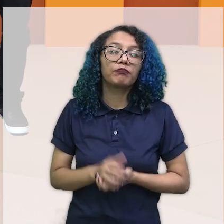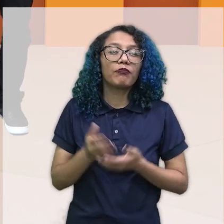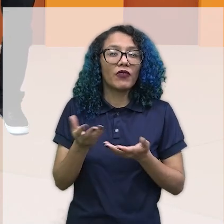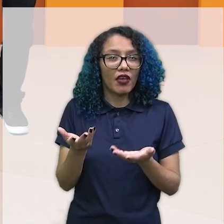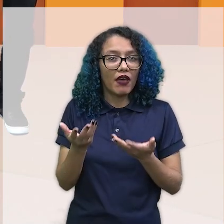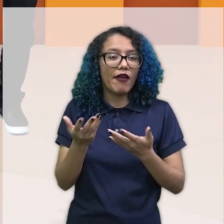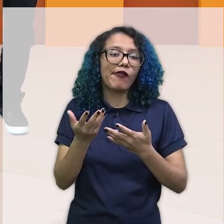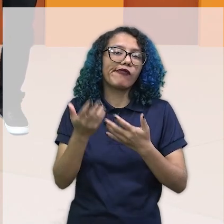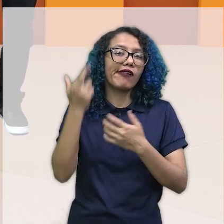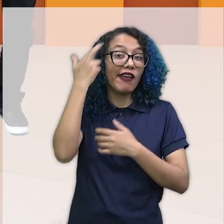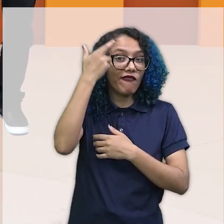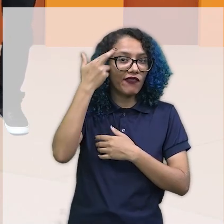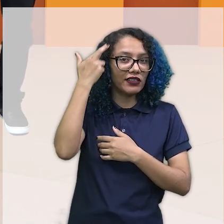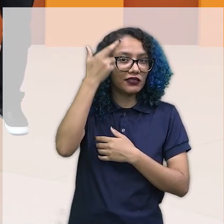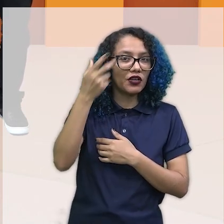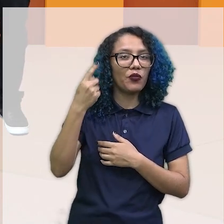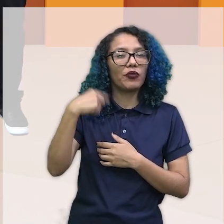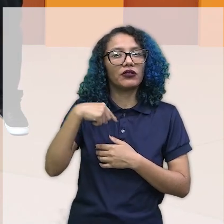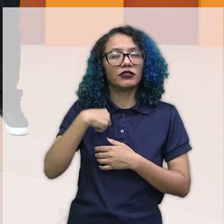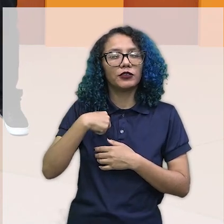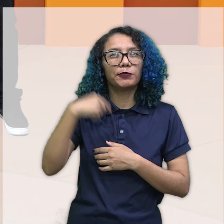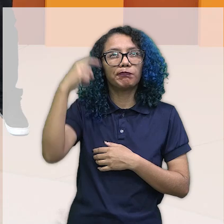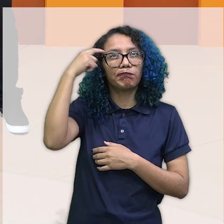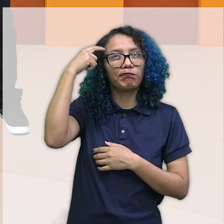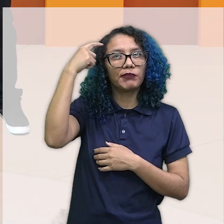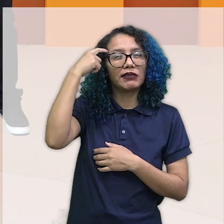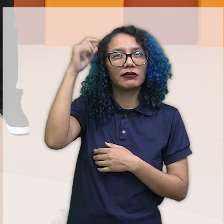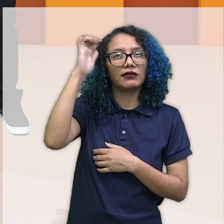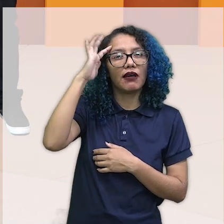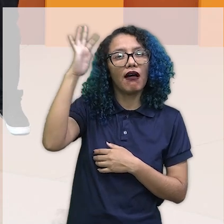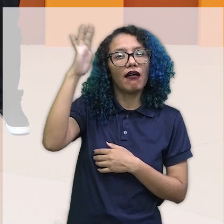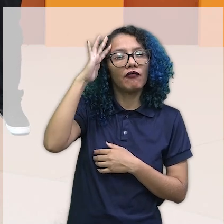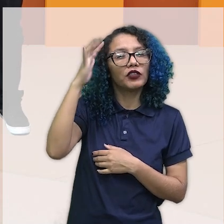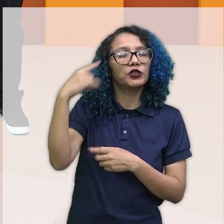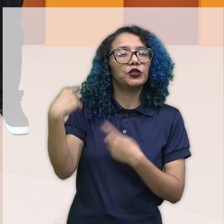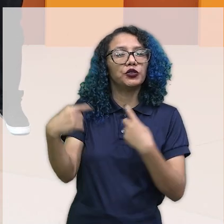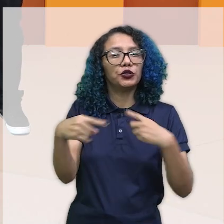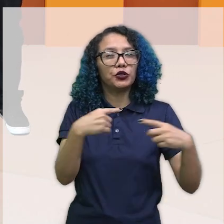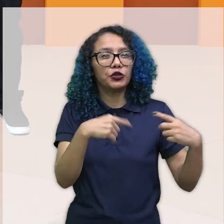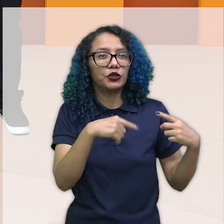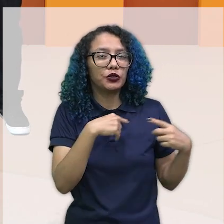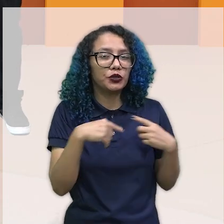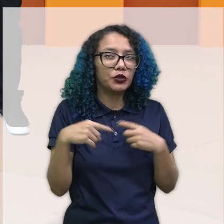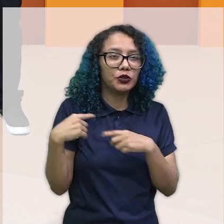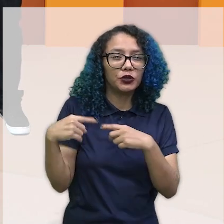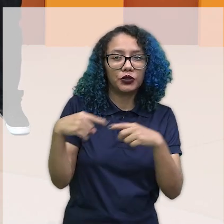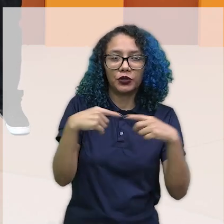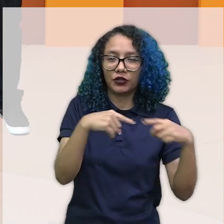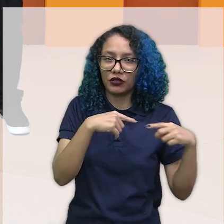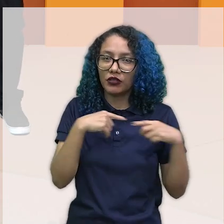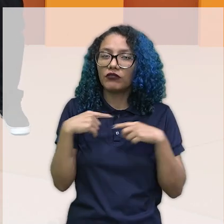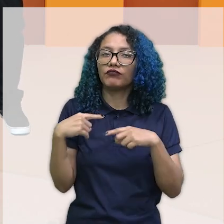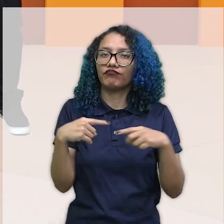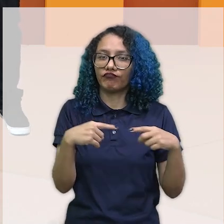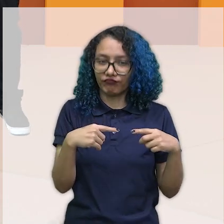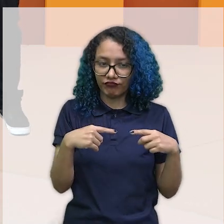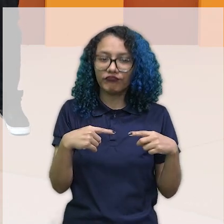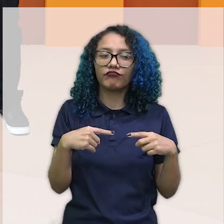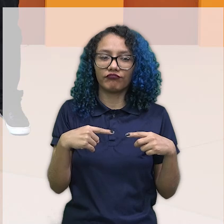é uma reflexão para a gente já começar a discutir, né, e ver e olhar com